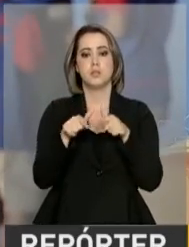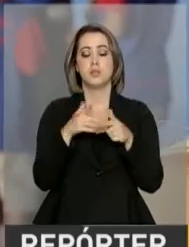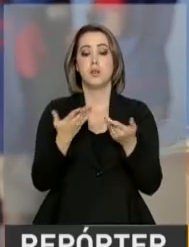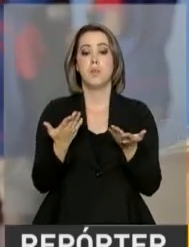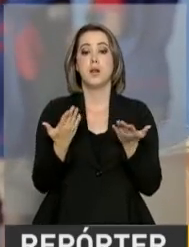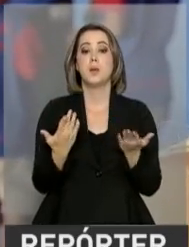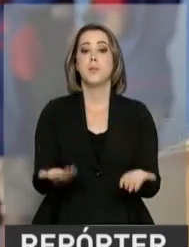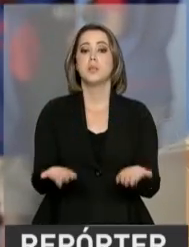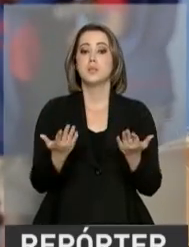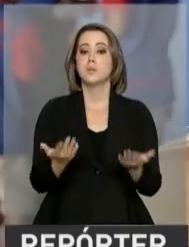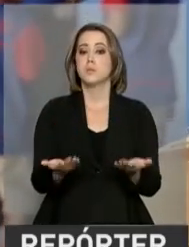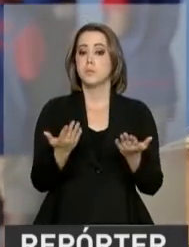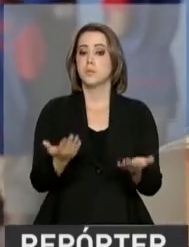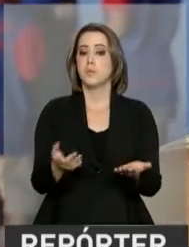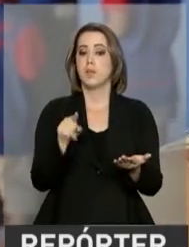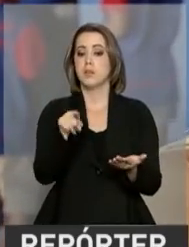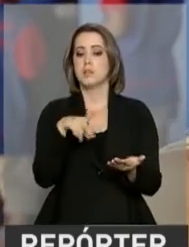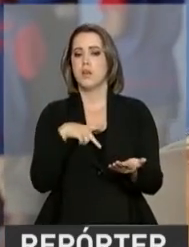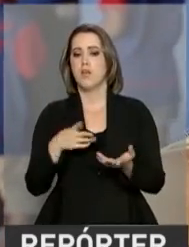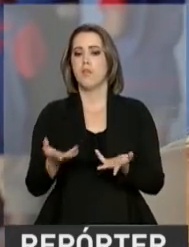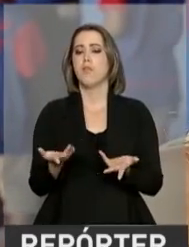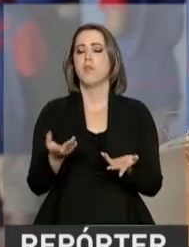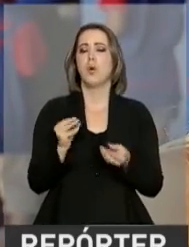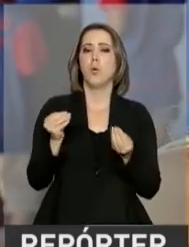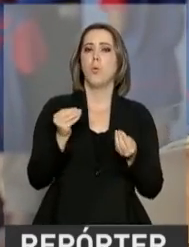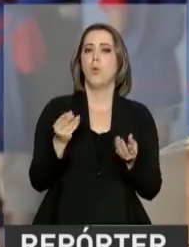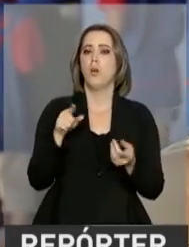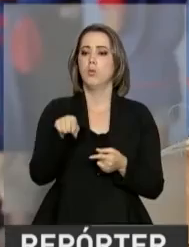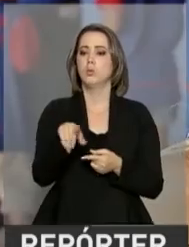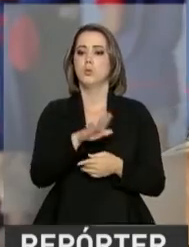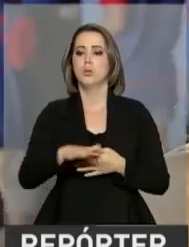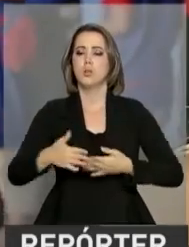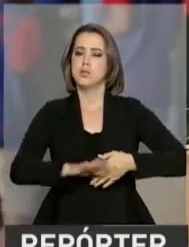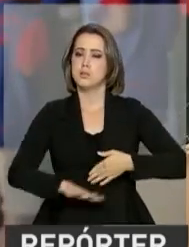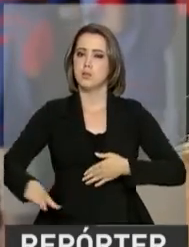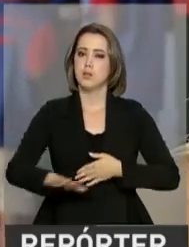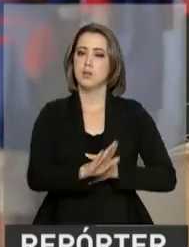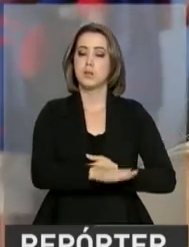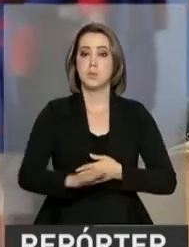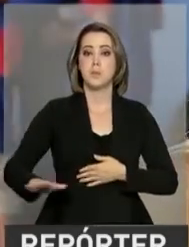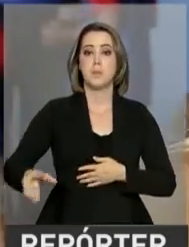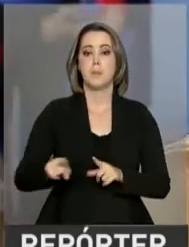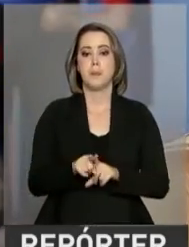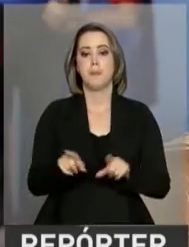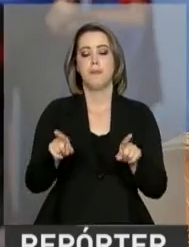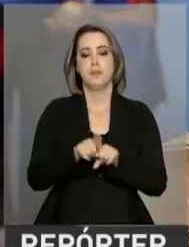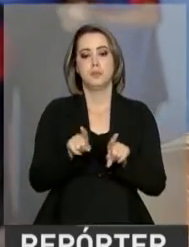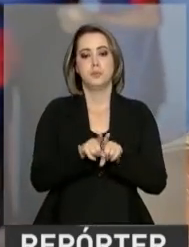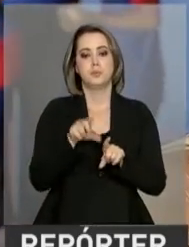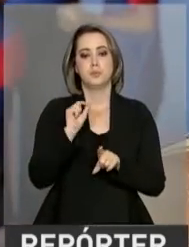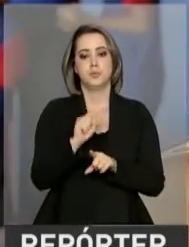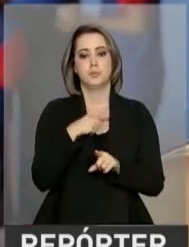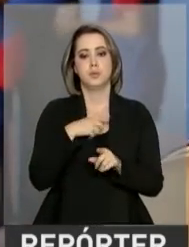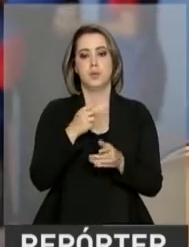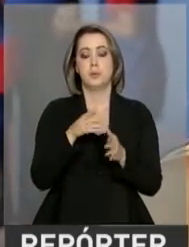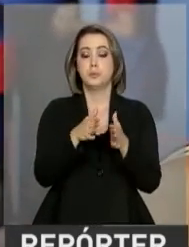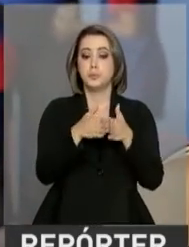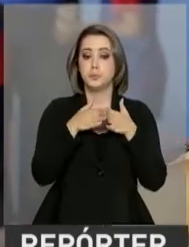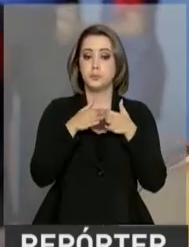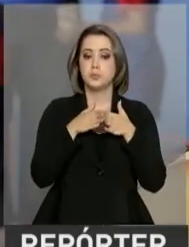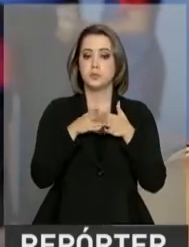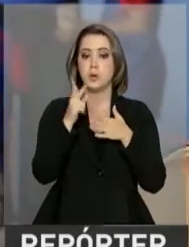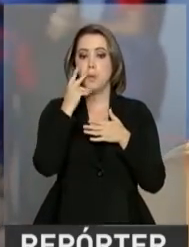crianças médico ver o peso das crianças e que muitas vezes ela parece dentro um requerimento porque o